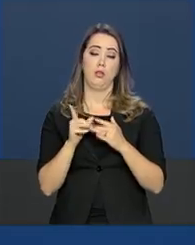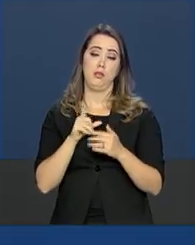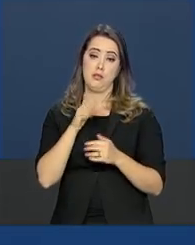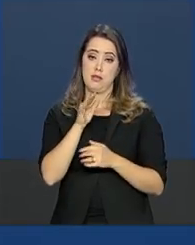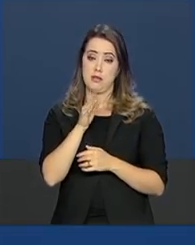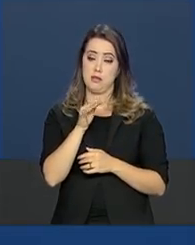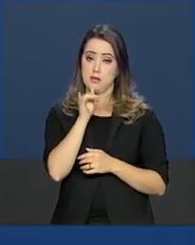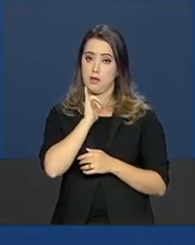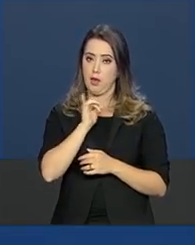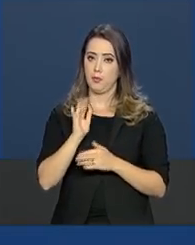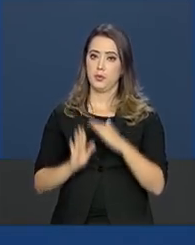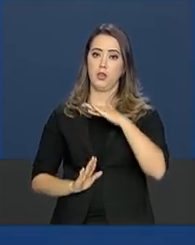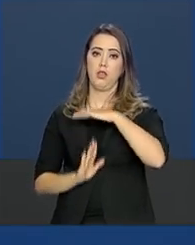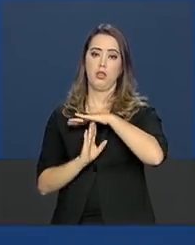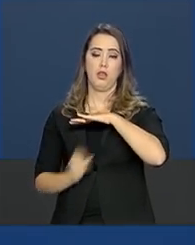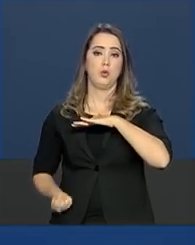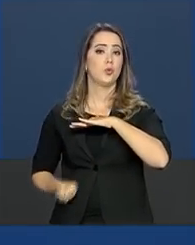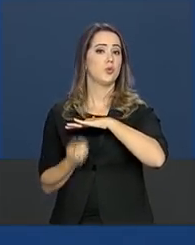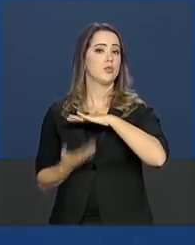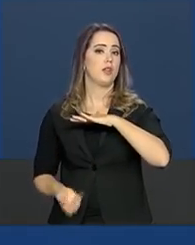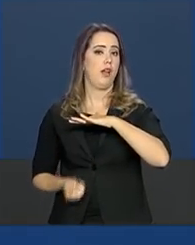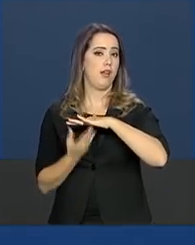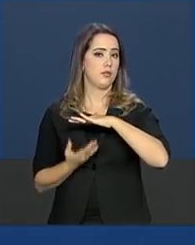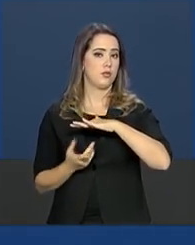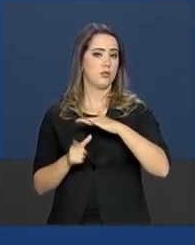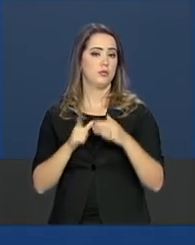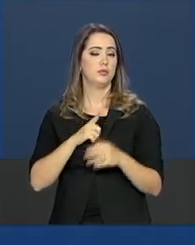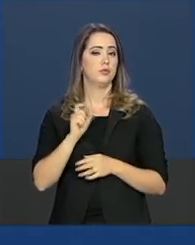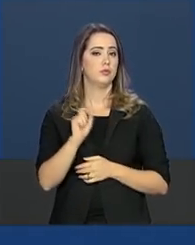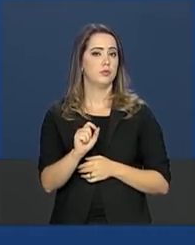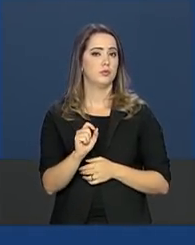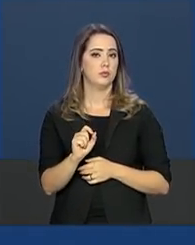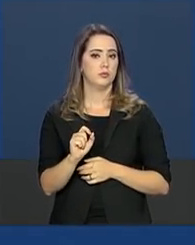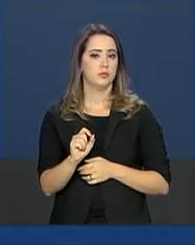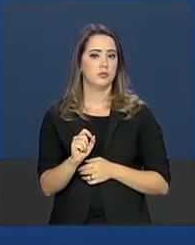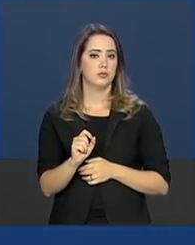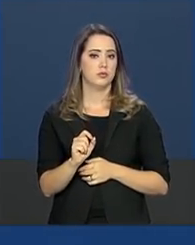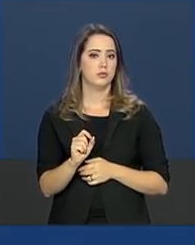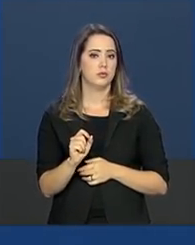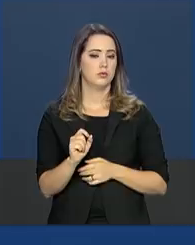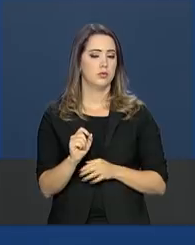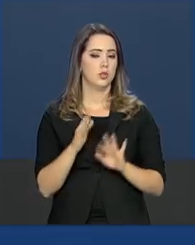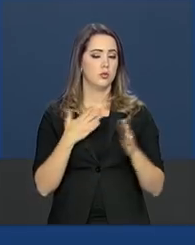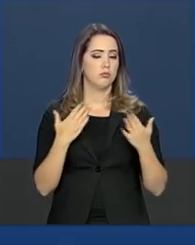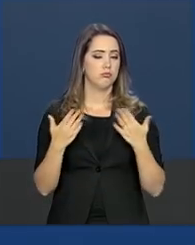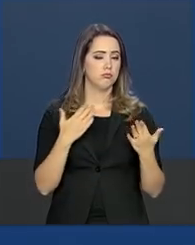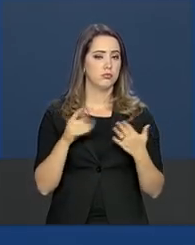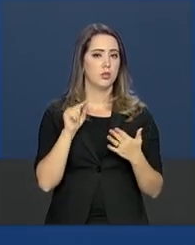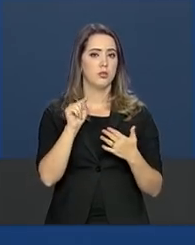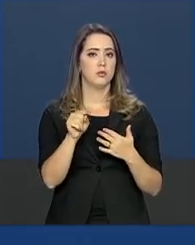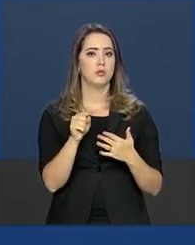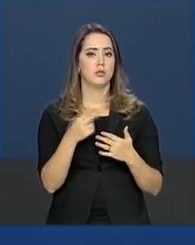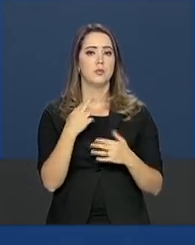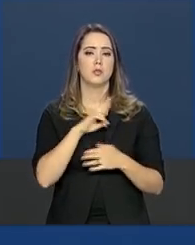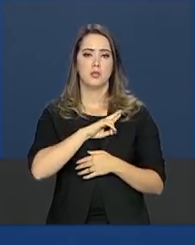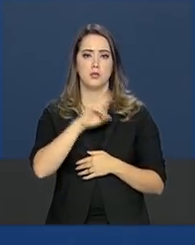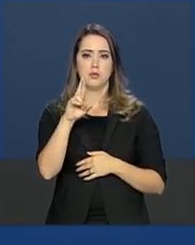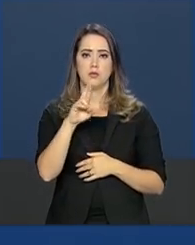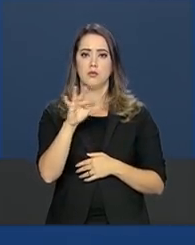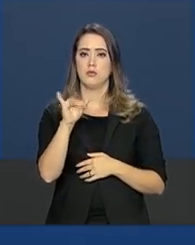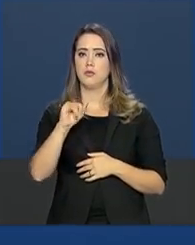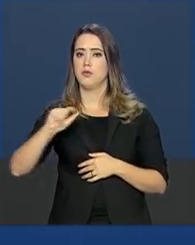dos gastos públicos, nós estamos precisamente aduzindo, mencionando a ideia da